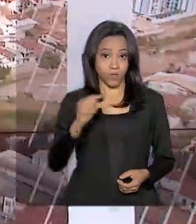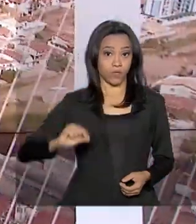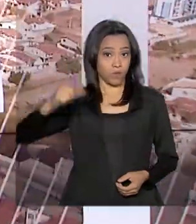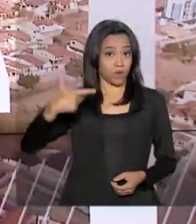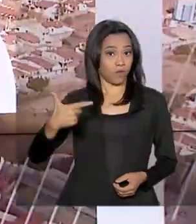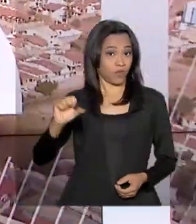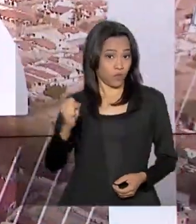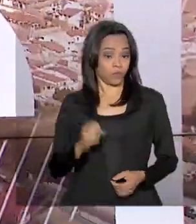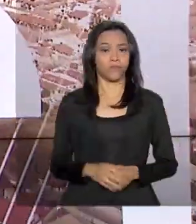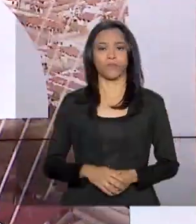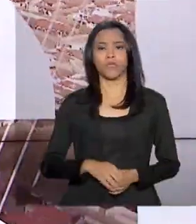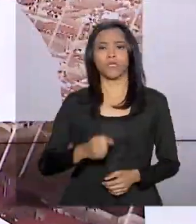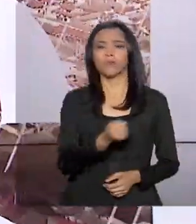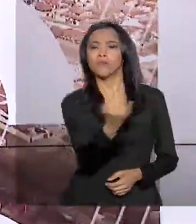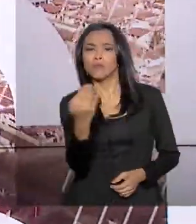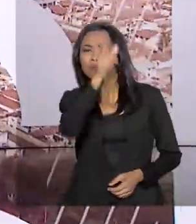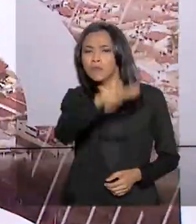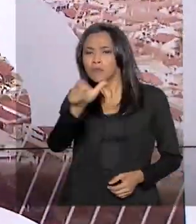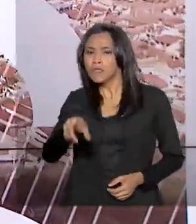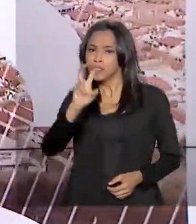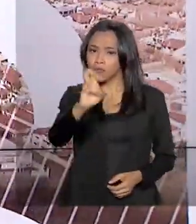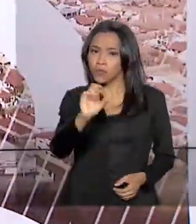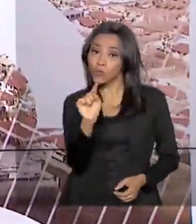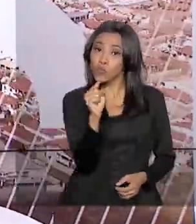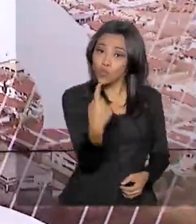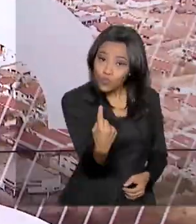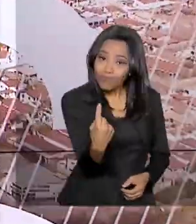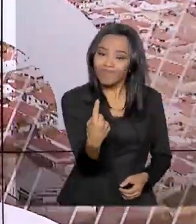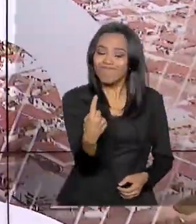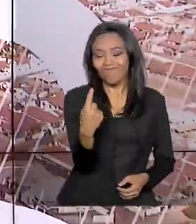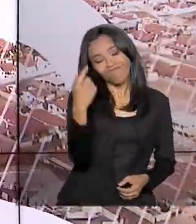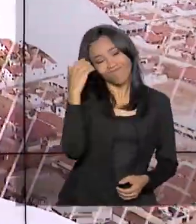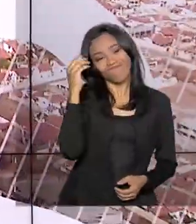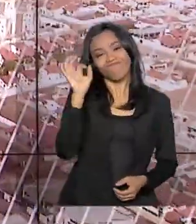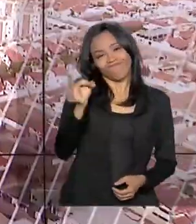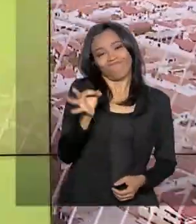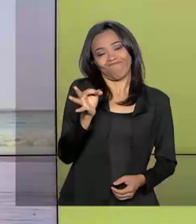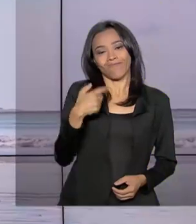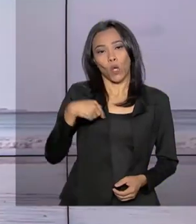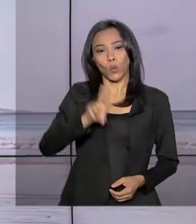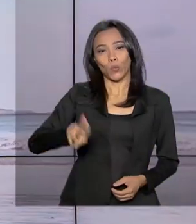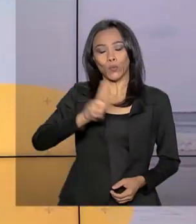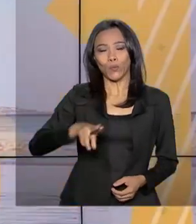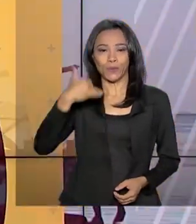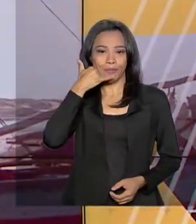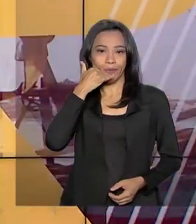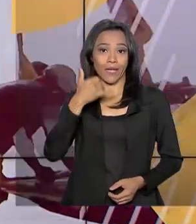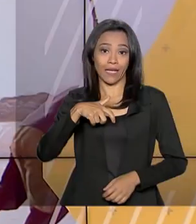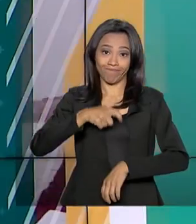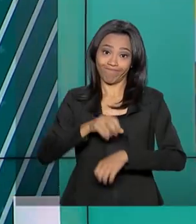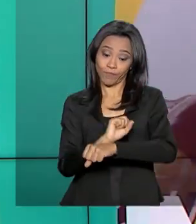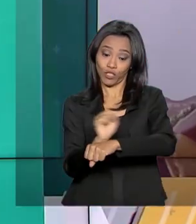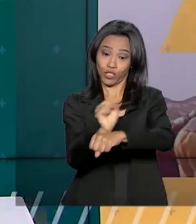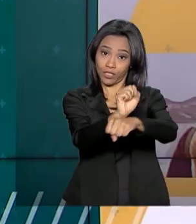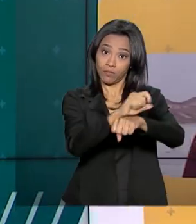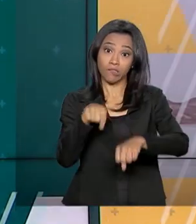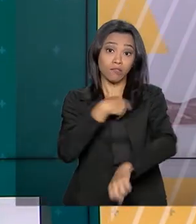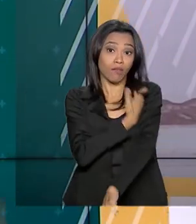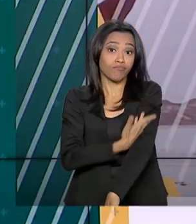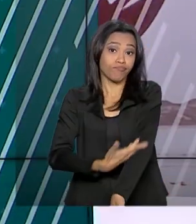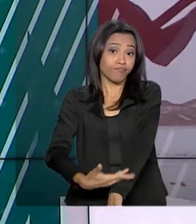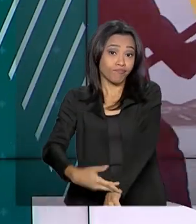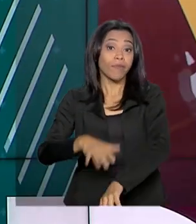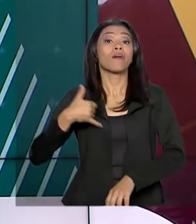Um em cada cinco brasileiros assume que usa o celular enquanto dirige. E esse hábito é mais comum